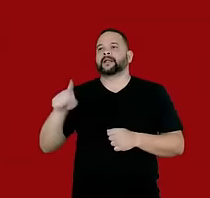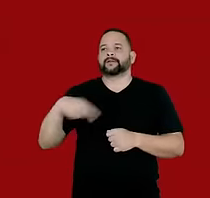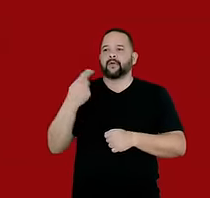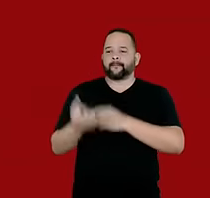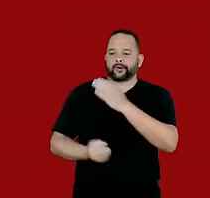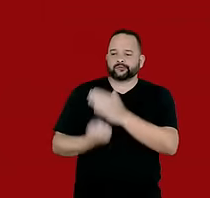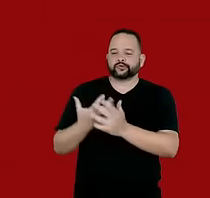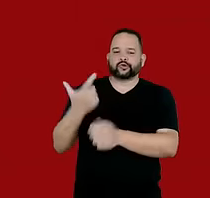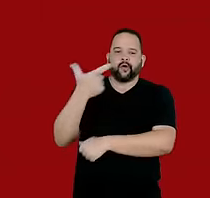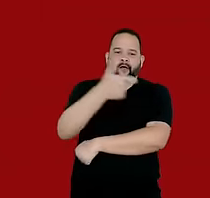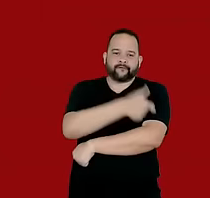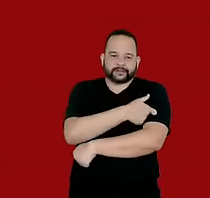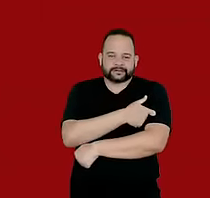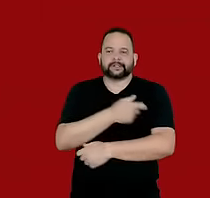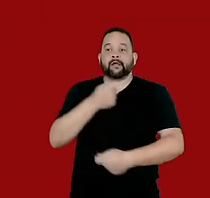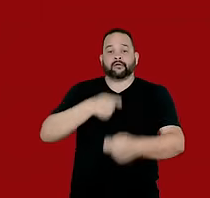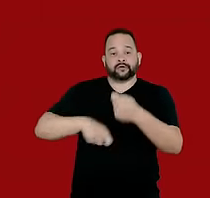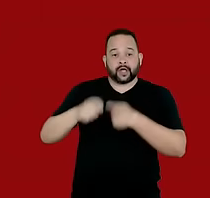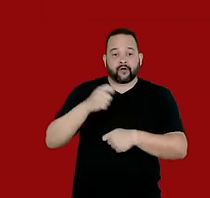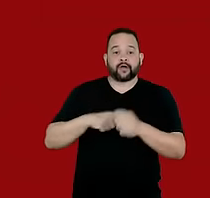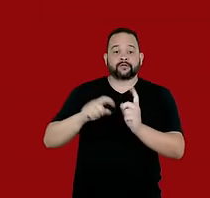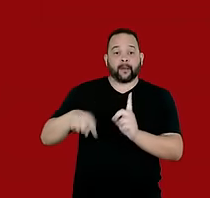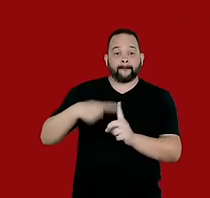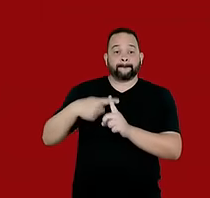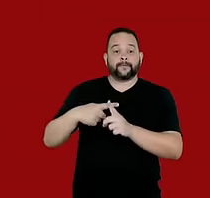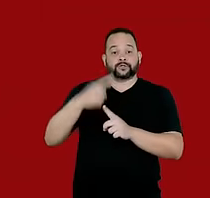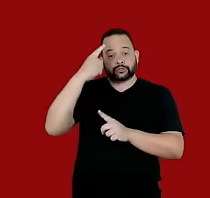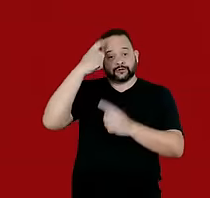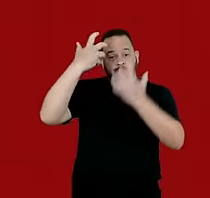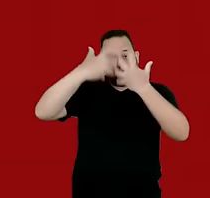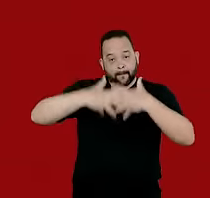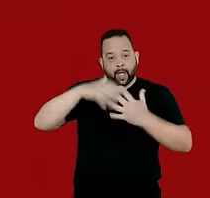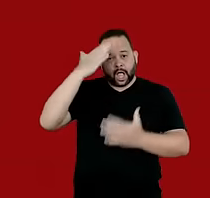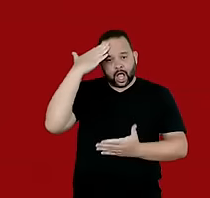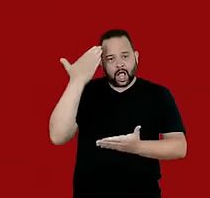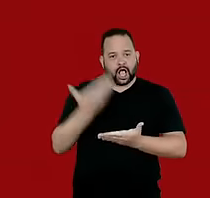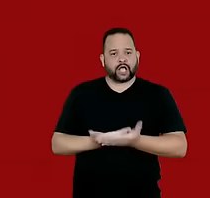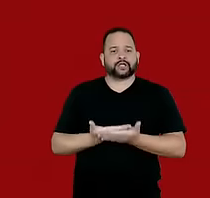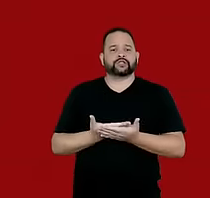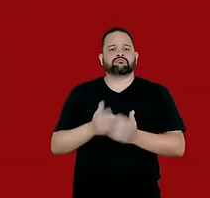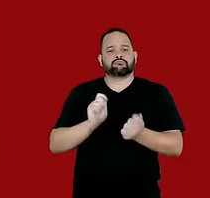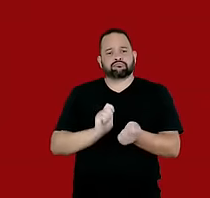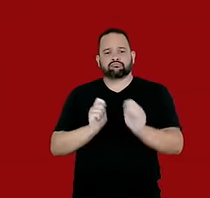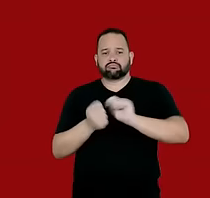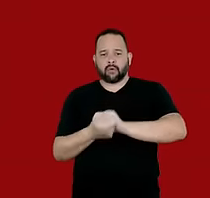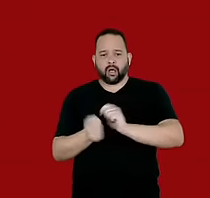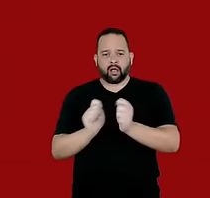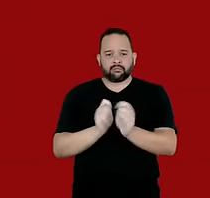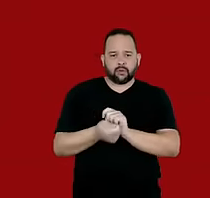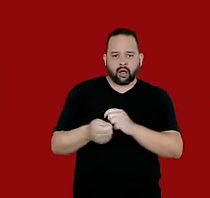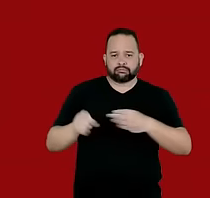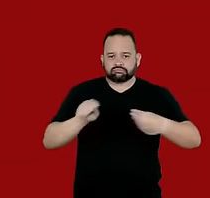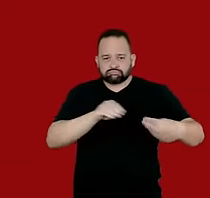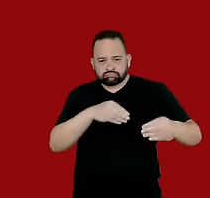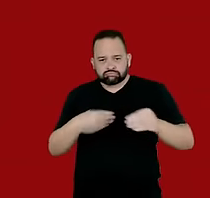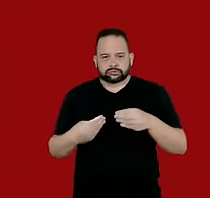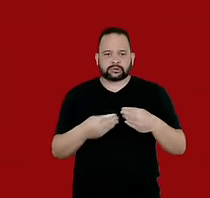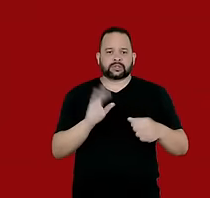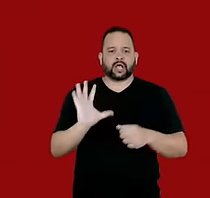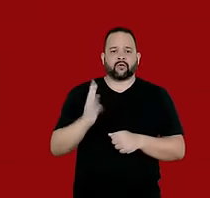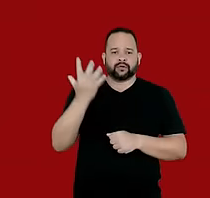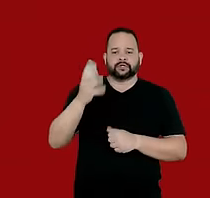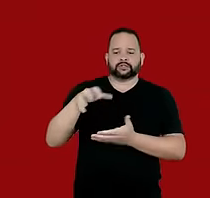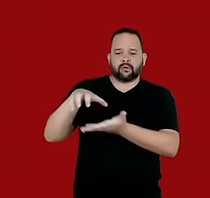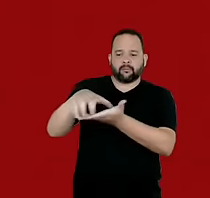animado acredita que o processo de de de ajuste que foi ali que ocorreu nos diversos setores da economia ia passar por um momento de